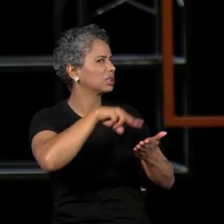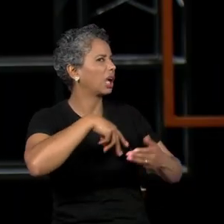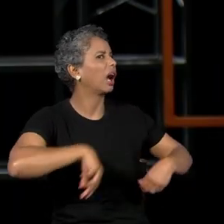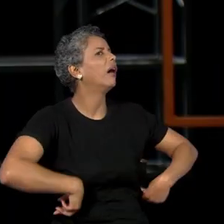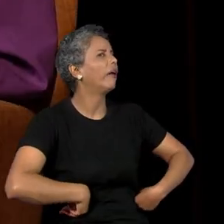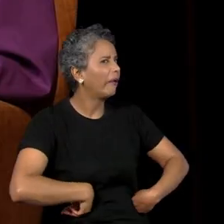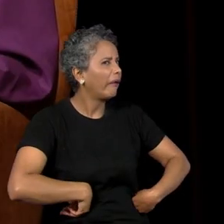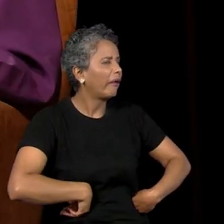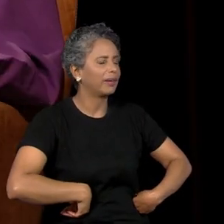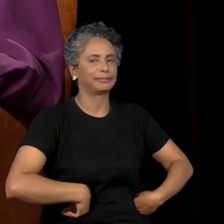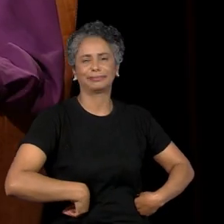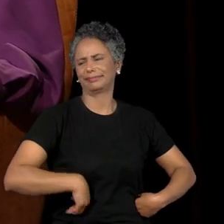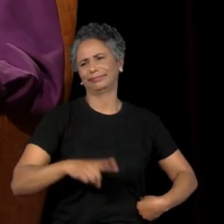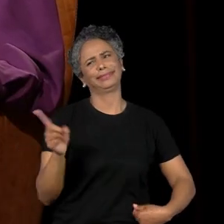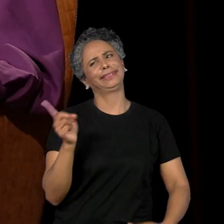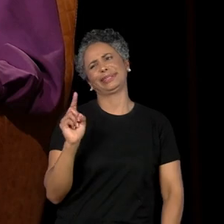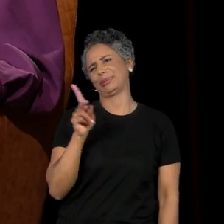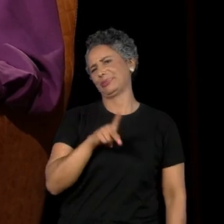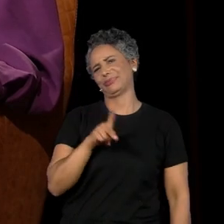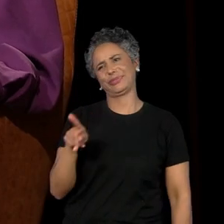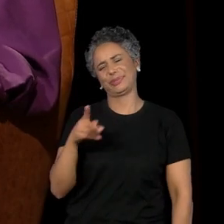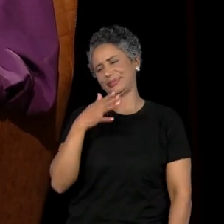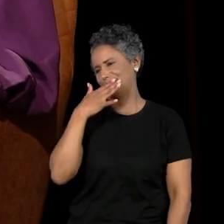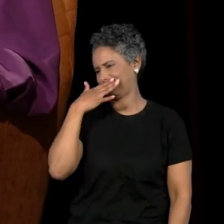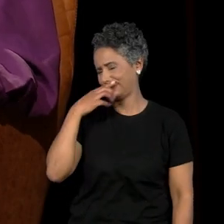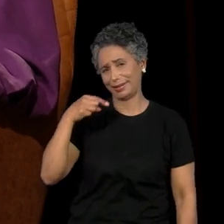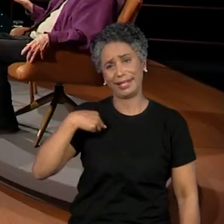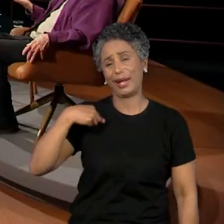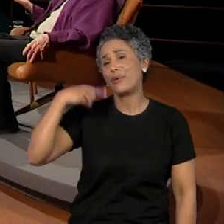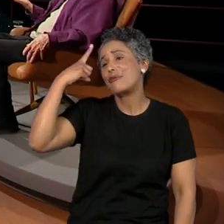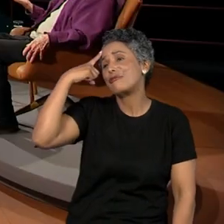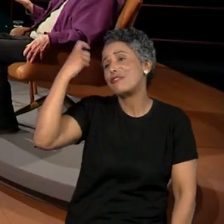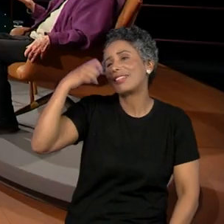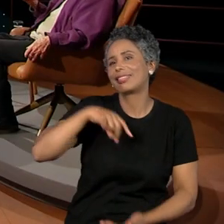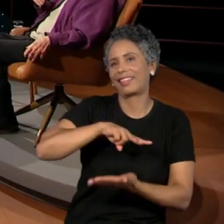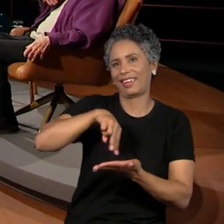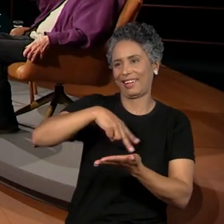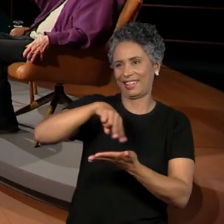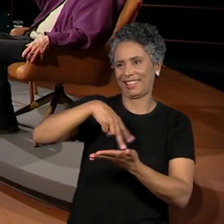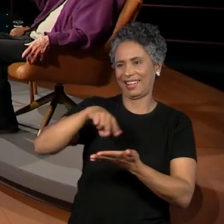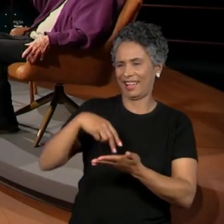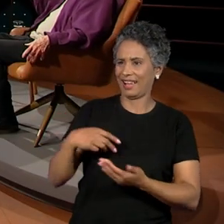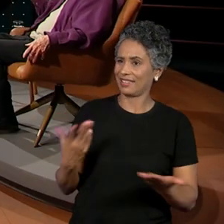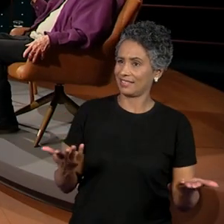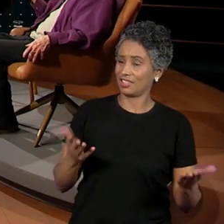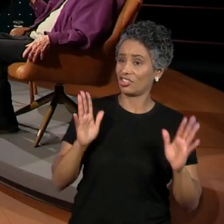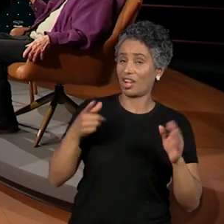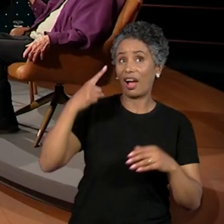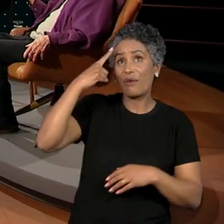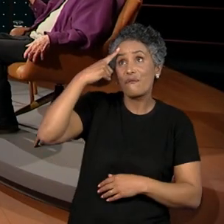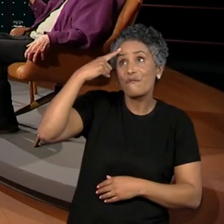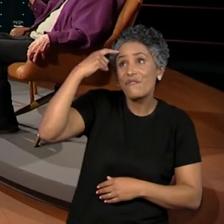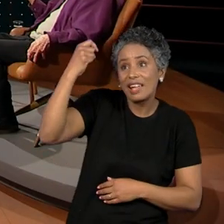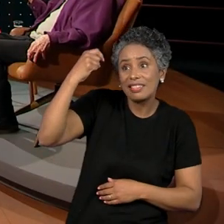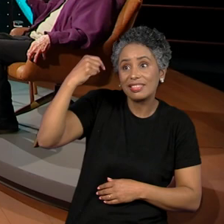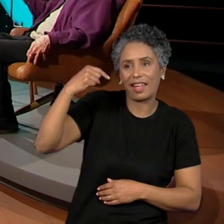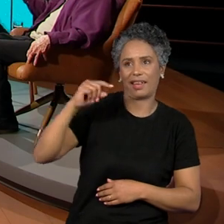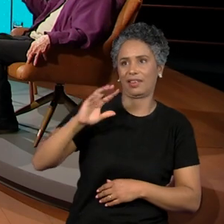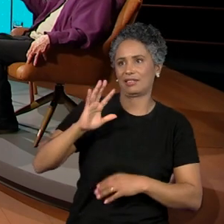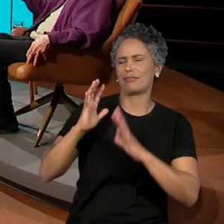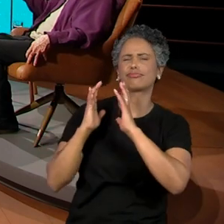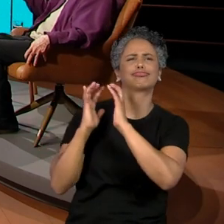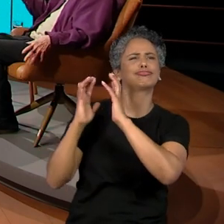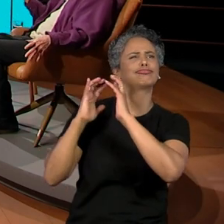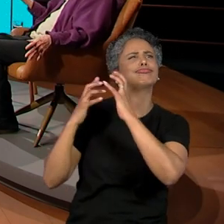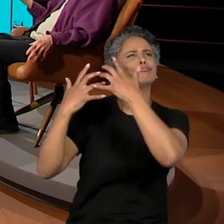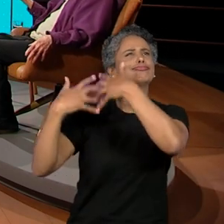Eu disse, professor, eu não copiei, eu fiz, eu criei. Foi a minha primeira criação, né? Uau. Saiu da minha cabeça. Eu não olhei para